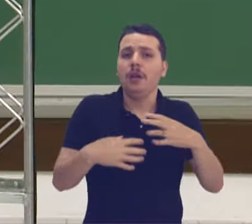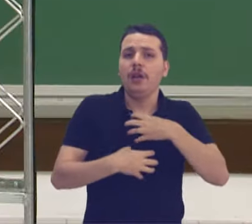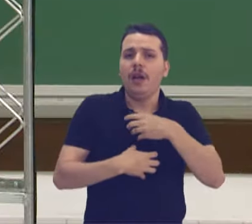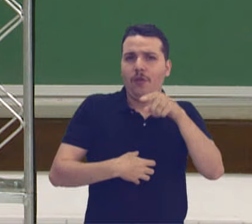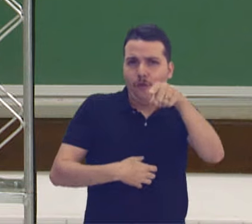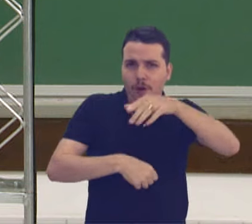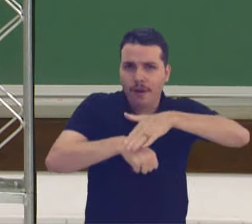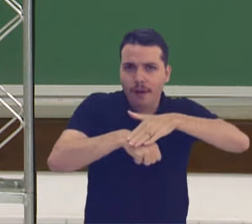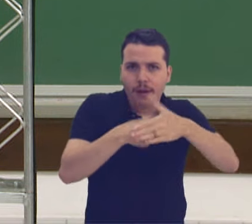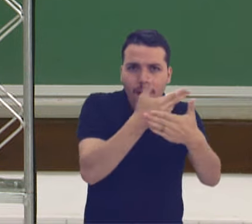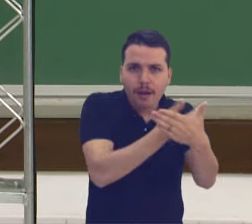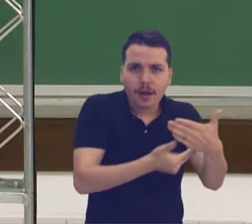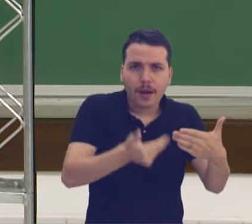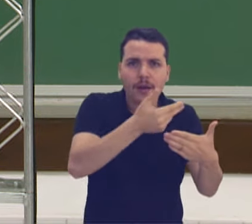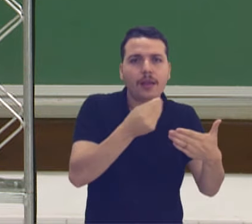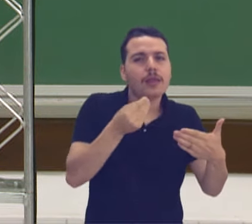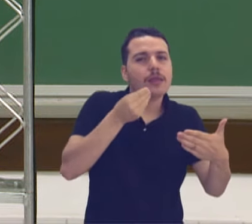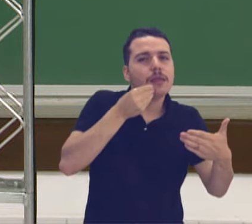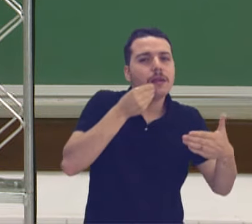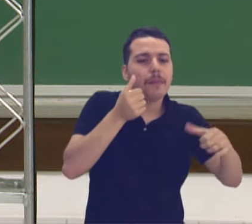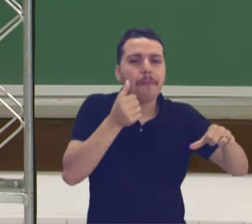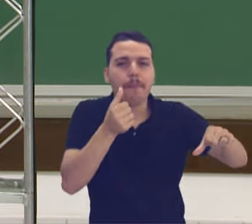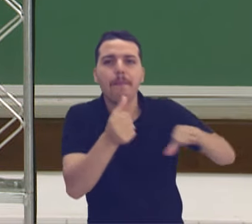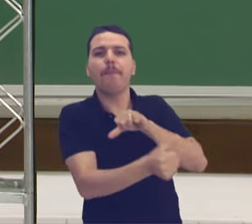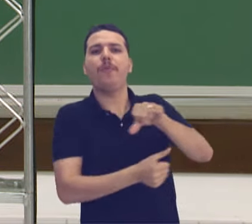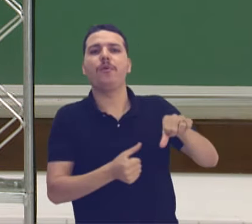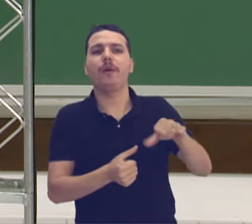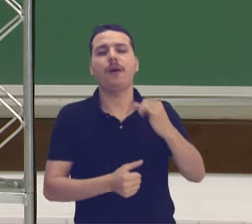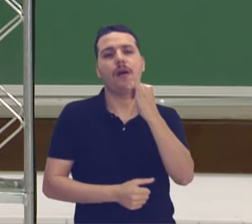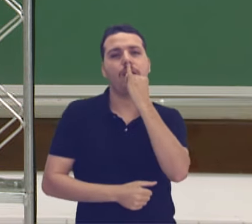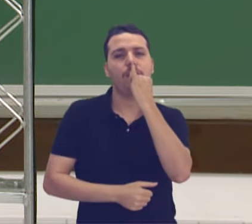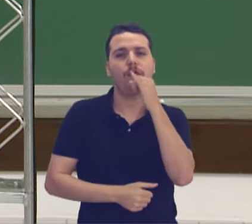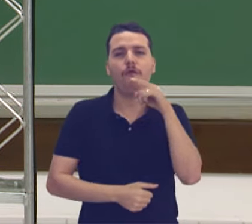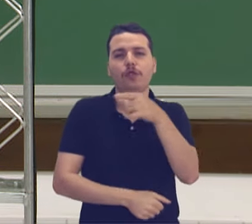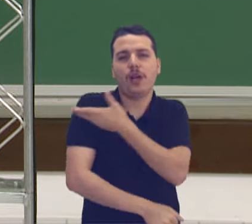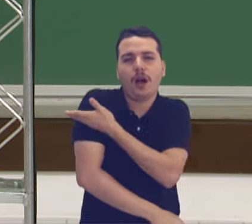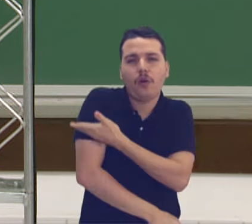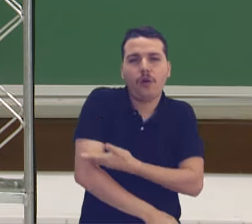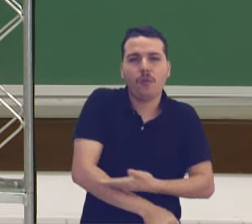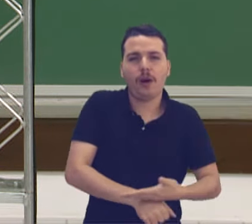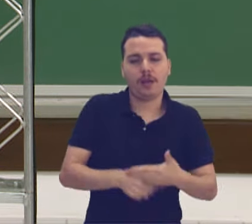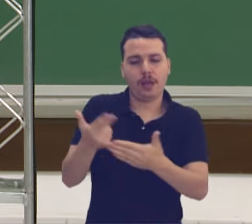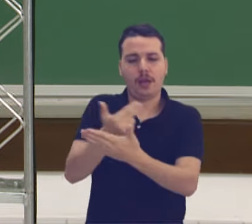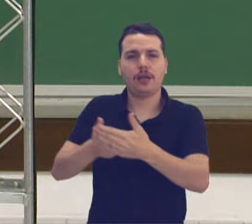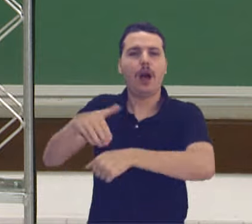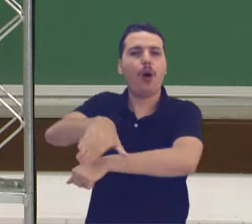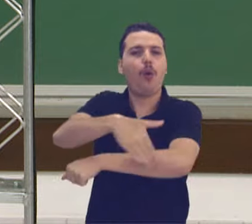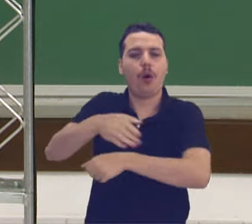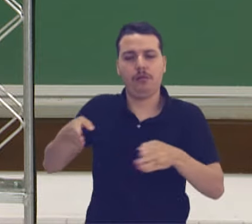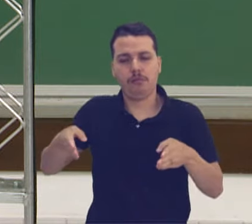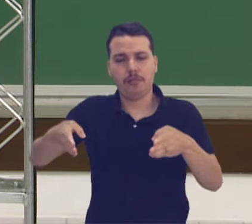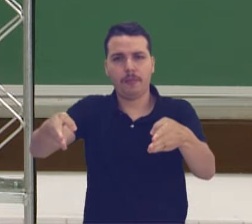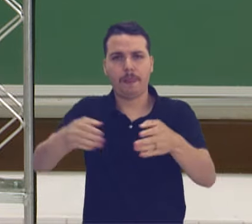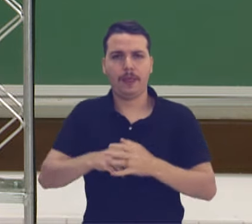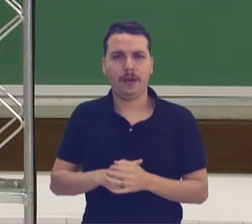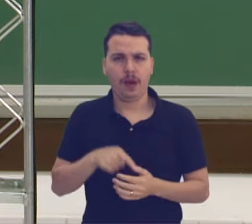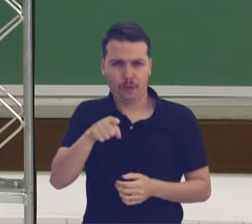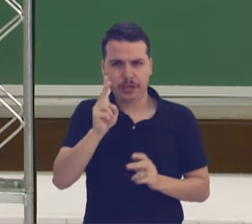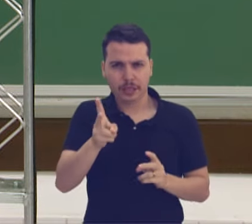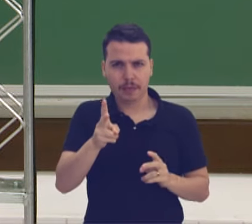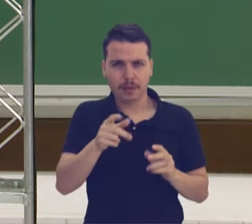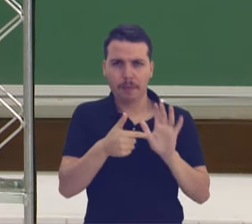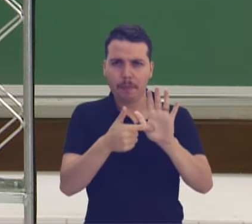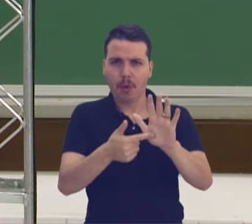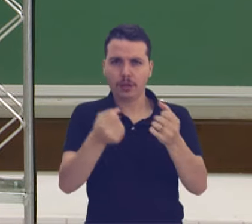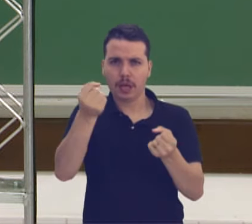precisar um desenho por exemplo tente mudar isso por exemplo está acostumado a fazer um desenho vamos usar uma rua você desenha sempre o carro de